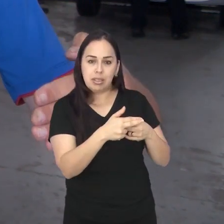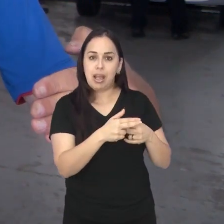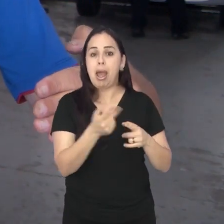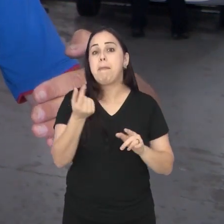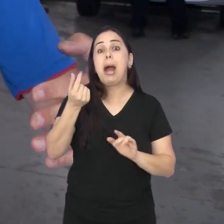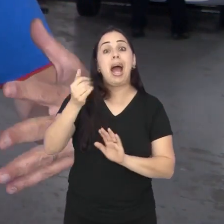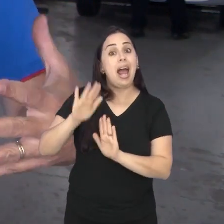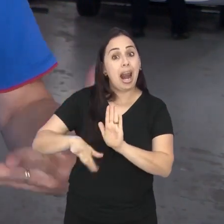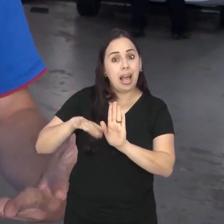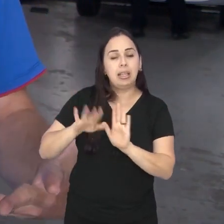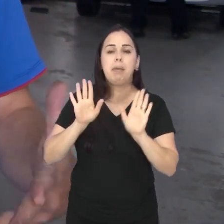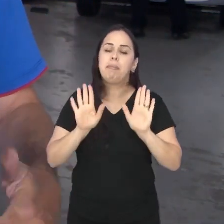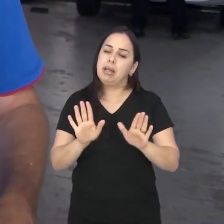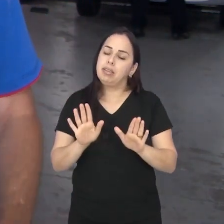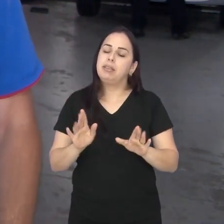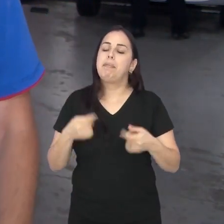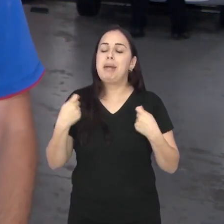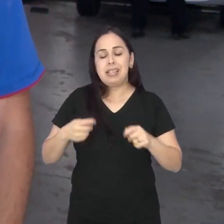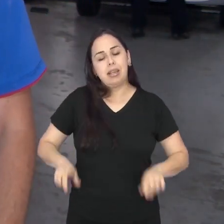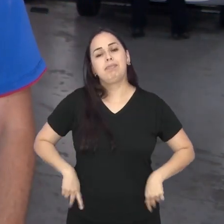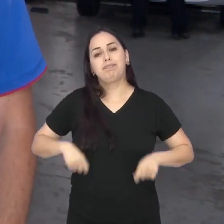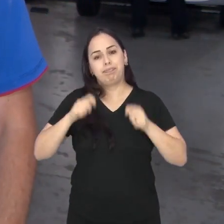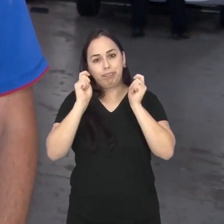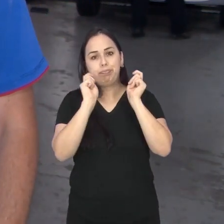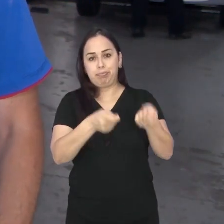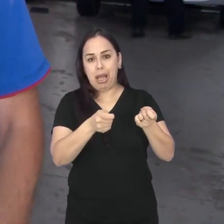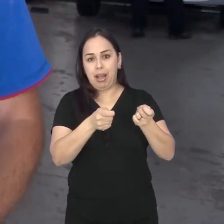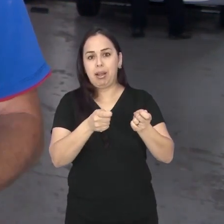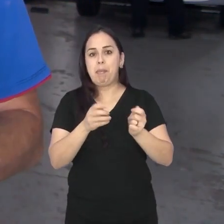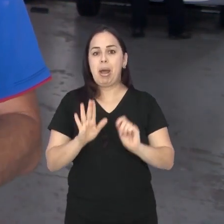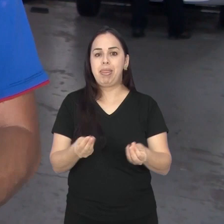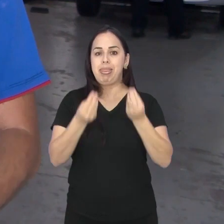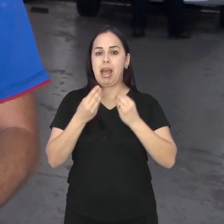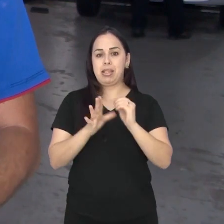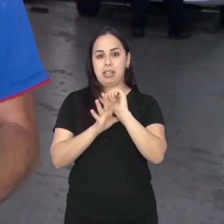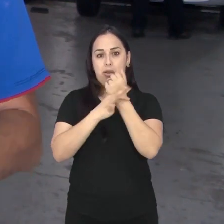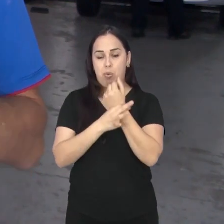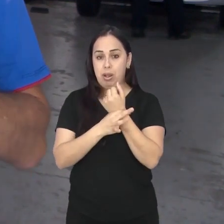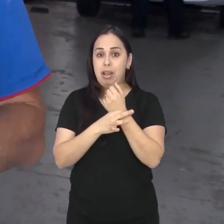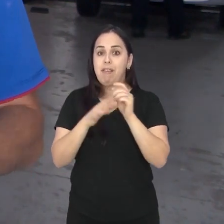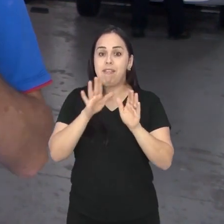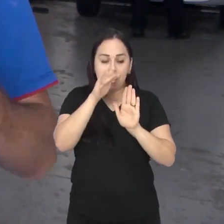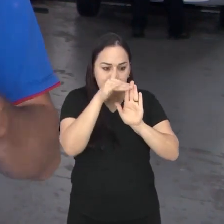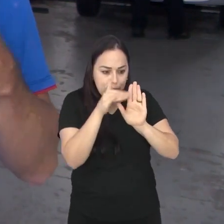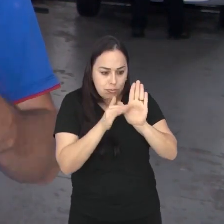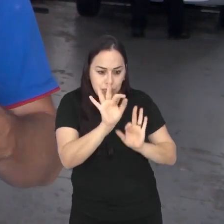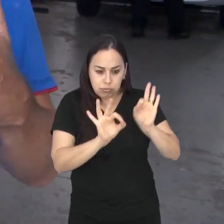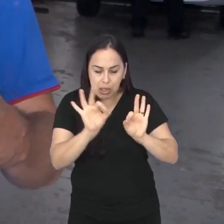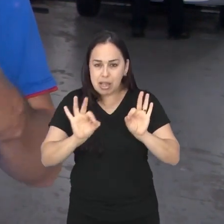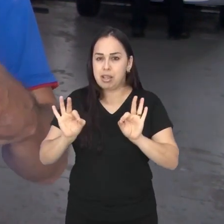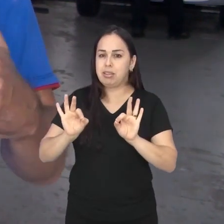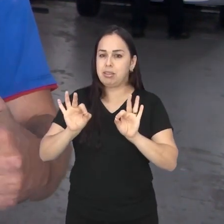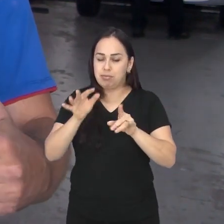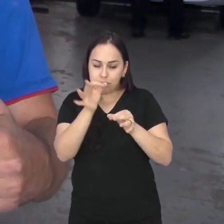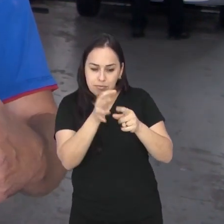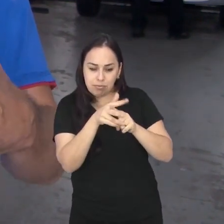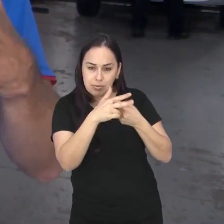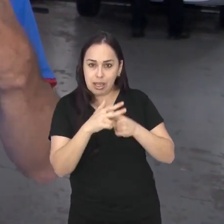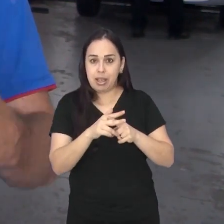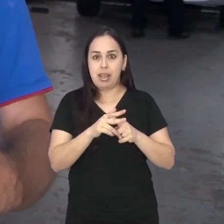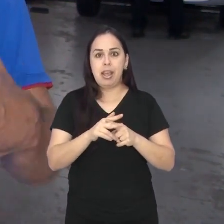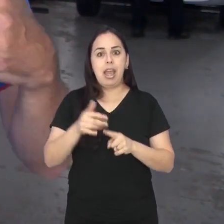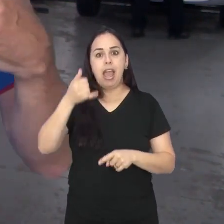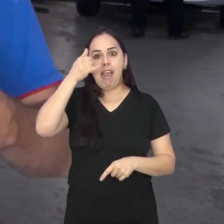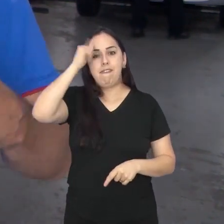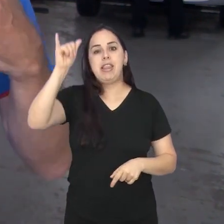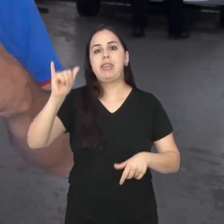barato. Mas não tem jeito, a gente tem que tirar um pouquinho de dinheiro do bolso para investir na nossa segurança. Fazendo o plano de manutenção por quilometragem,